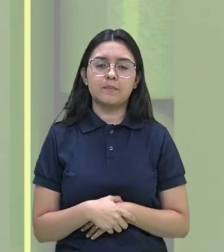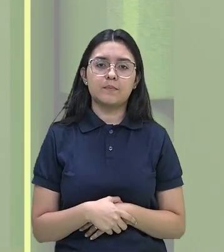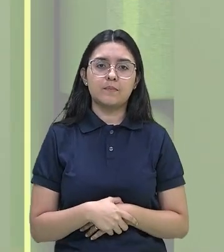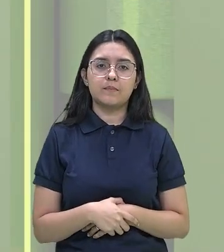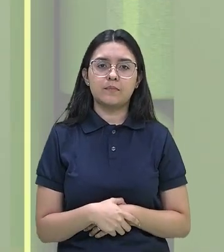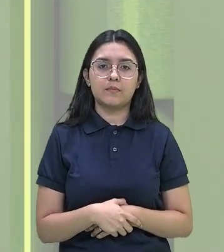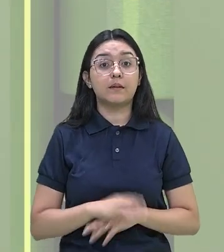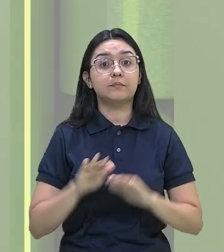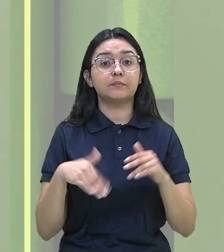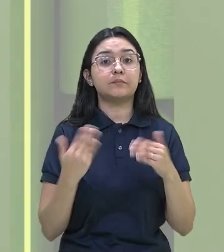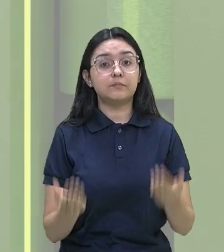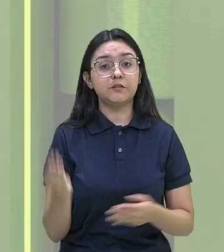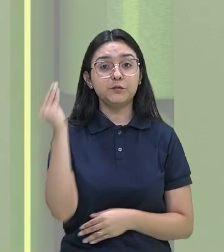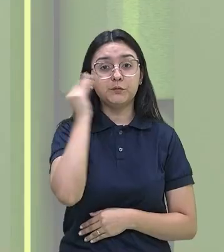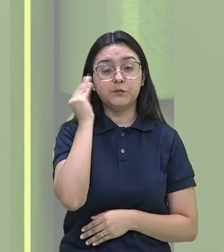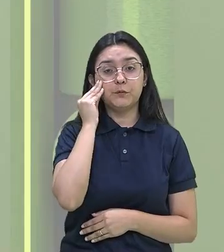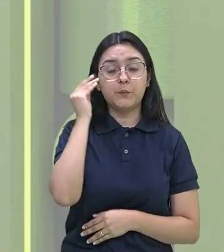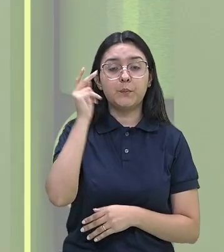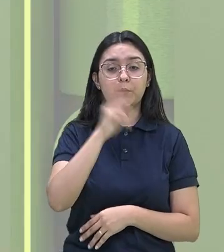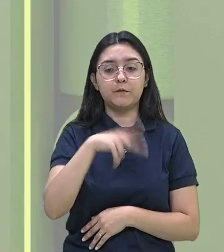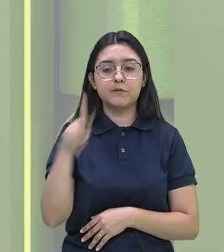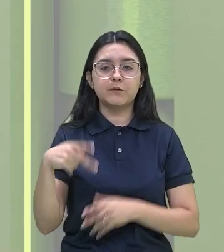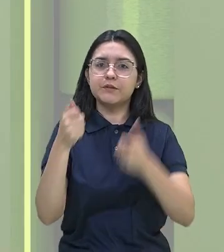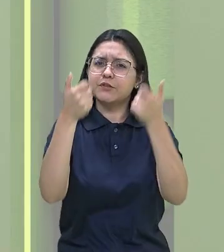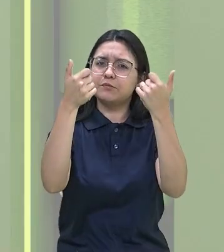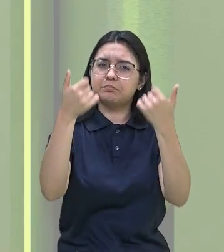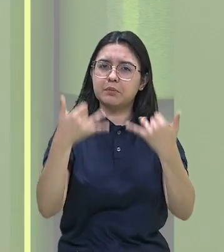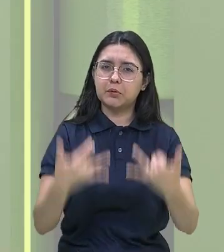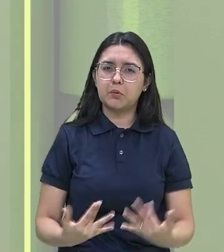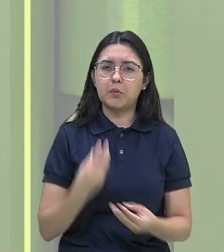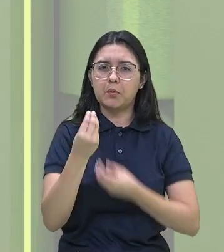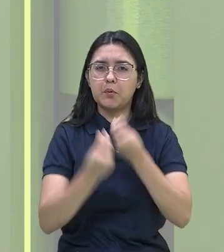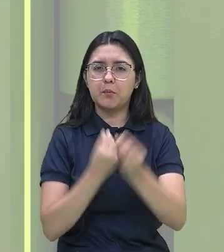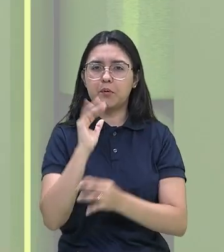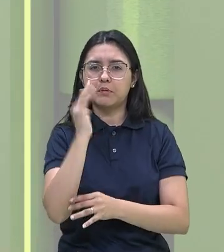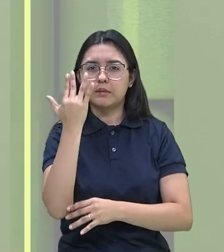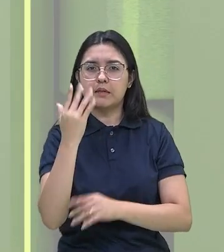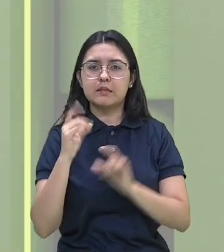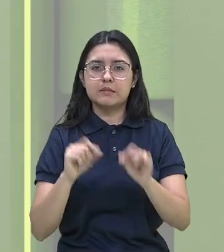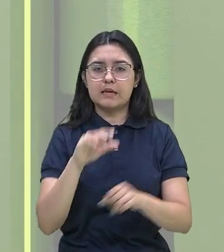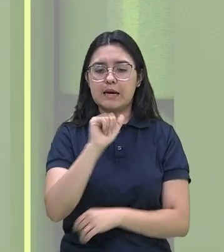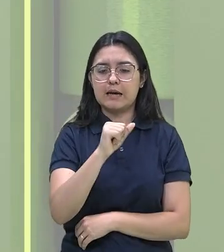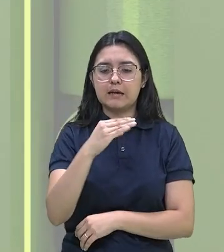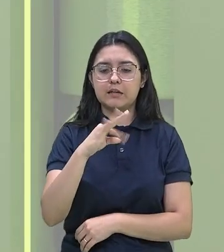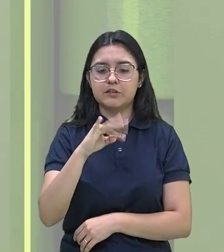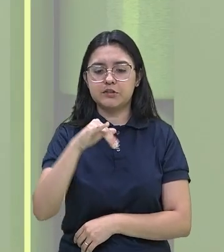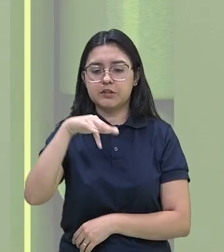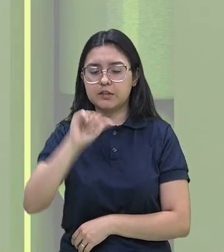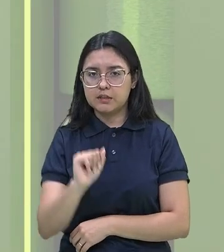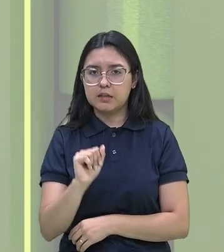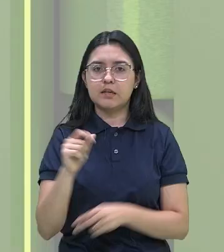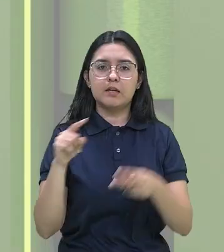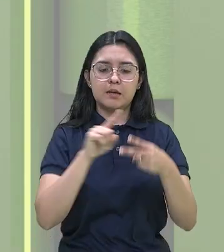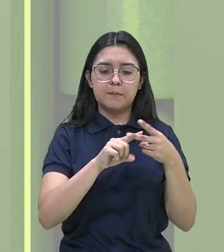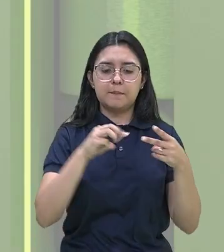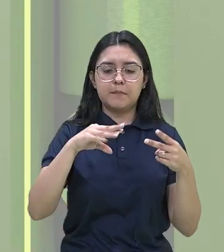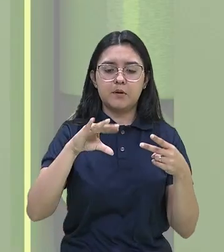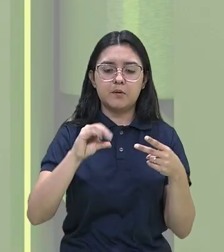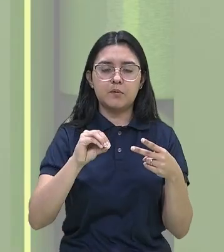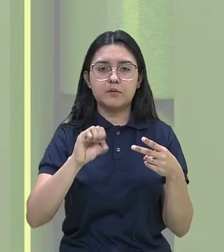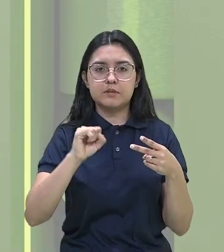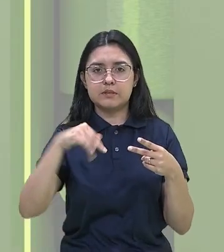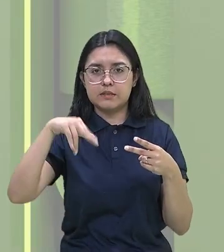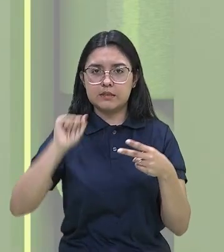Nós vimos aí com o professor Paulo que estava explicando a ação da actina e miosina nesse processo de contração